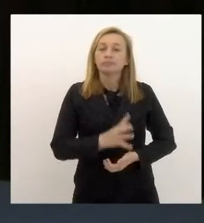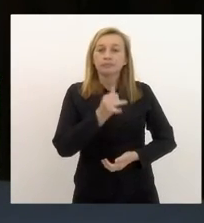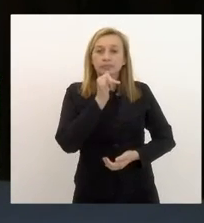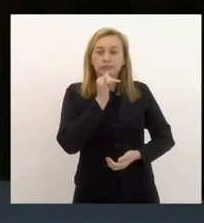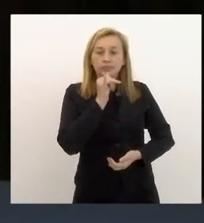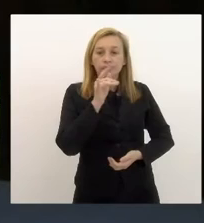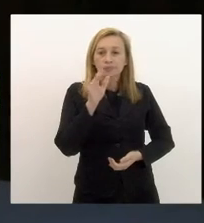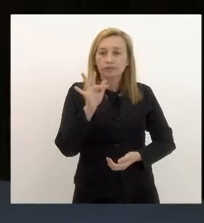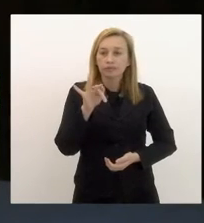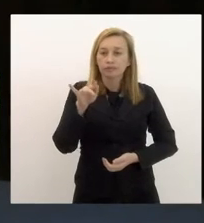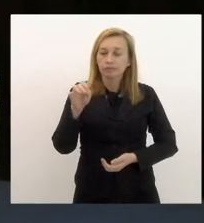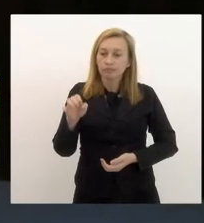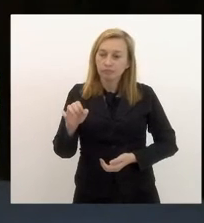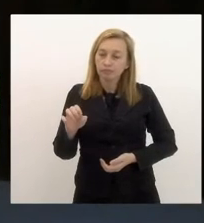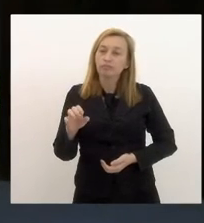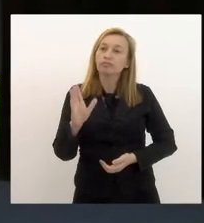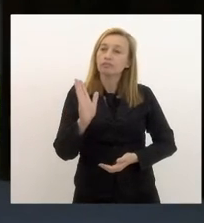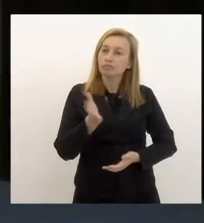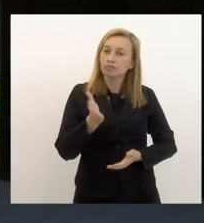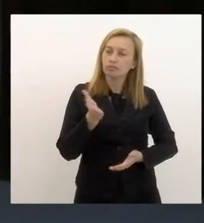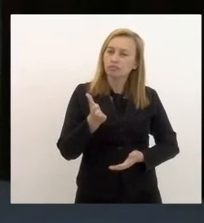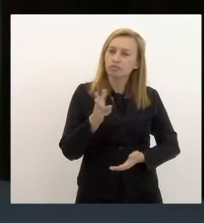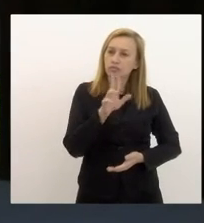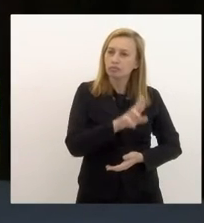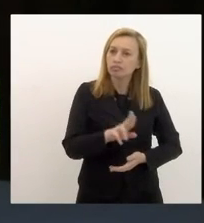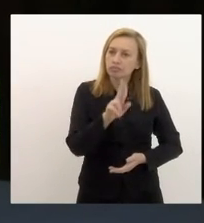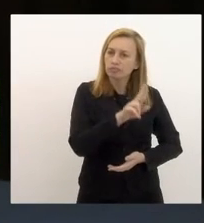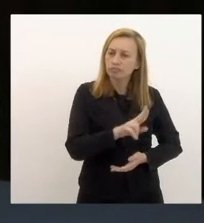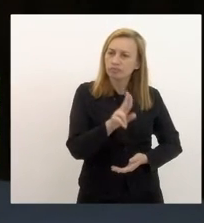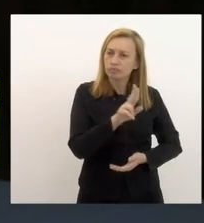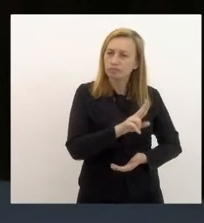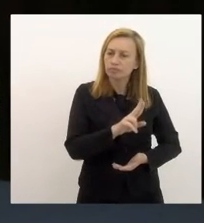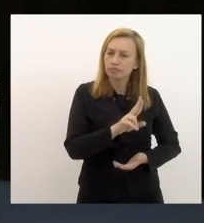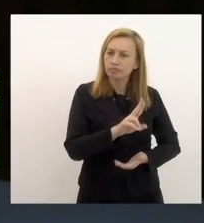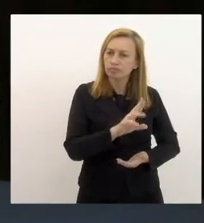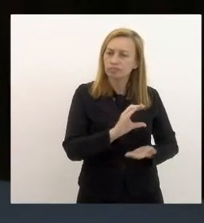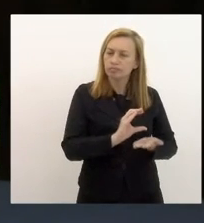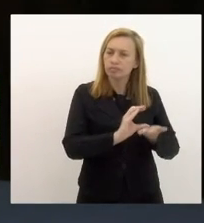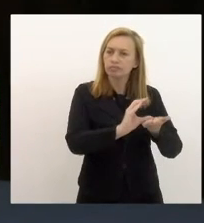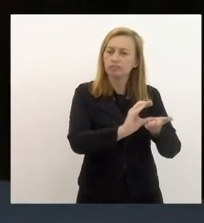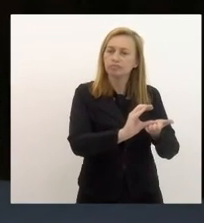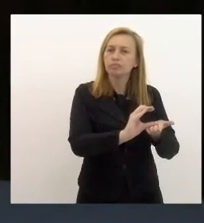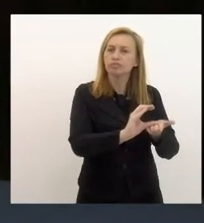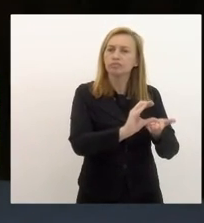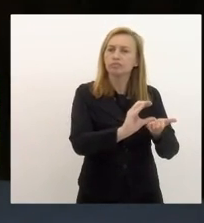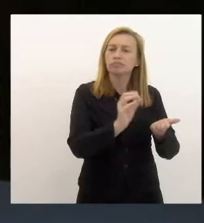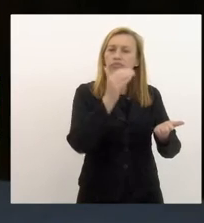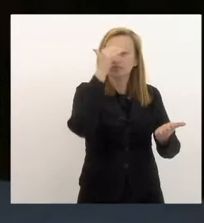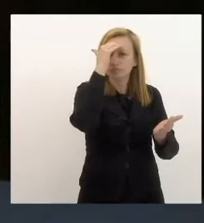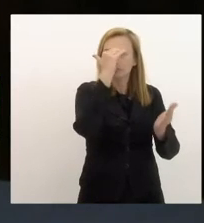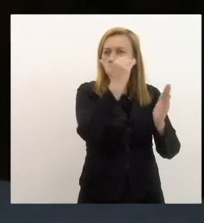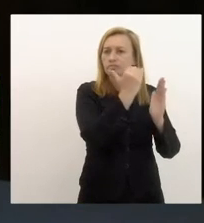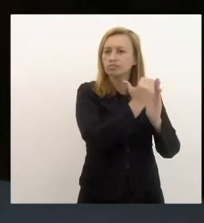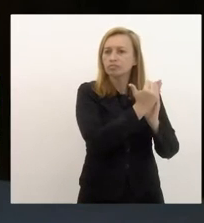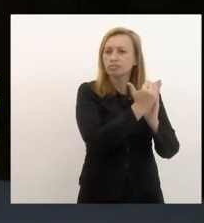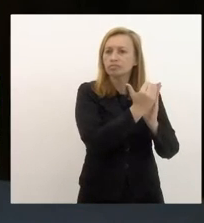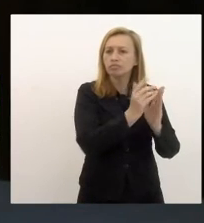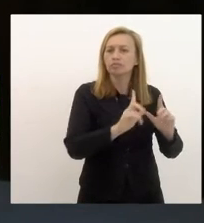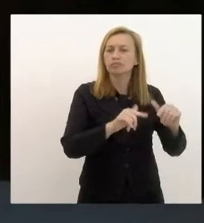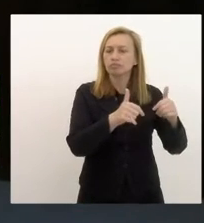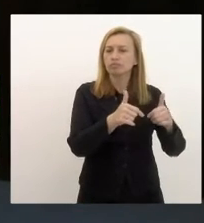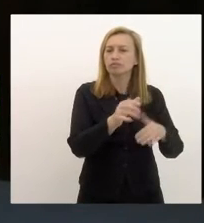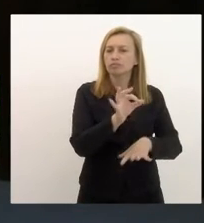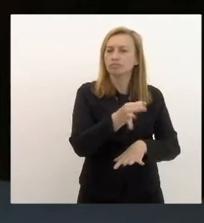exemplo do fec que hoje é utilizado a aplicação dele é utilizada para cumprir as obrigações